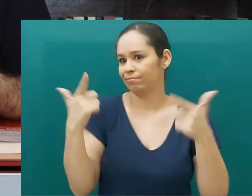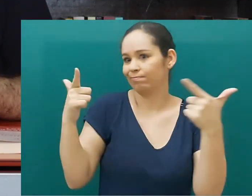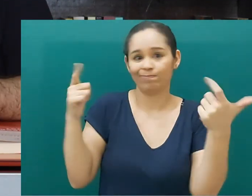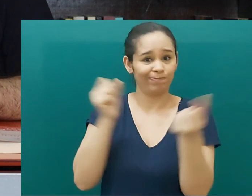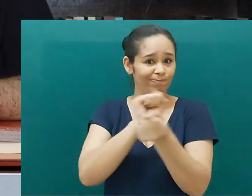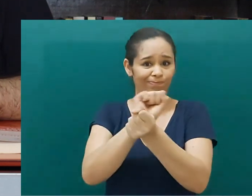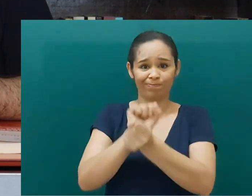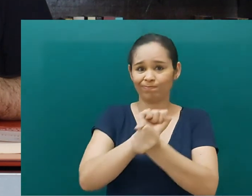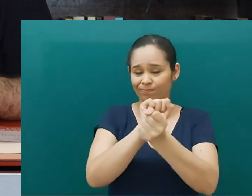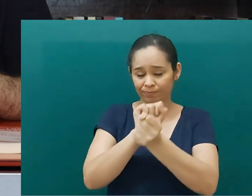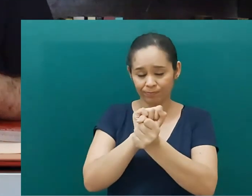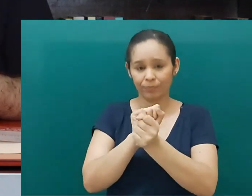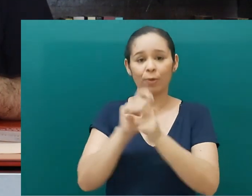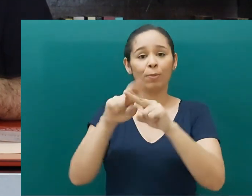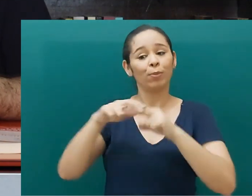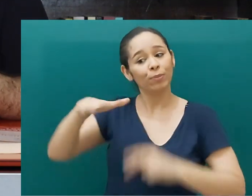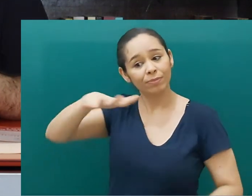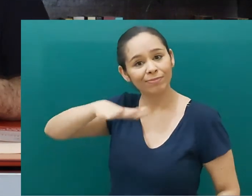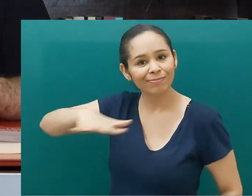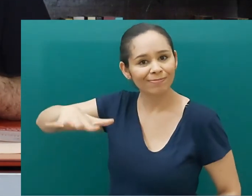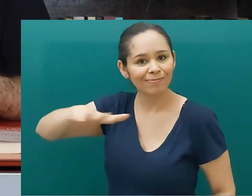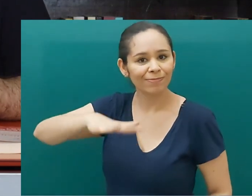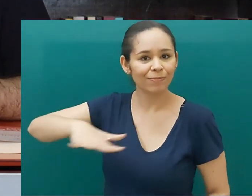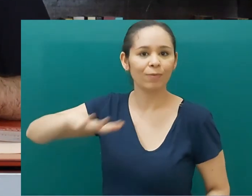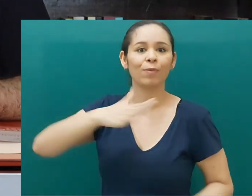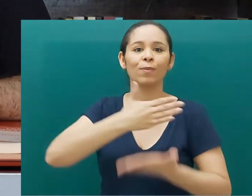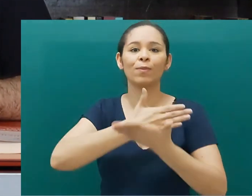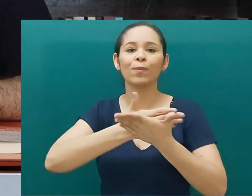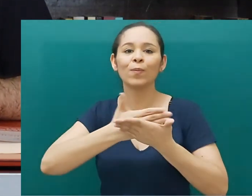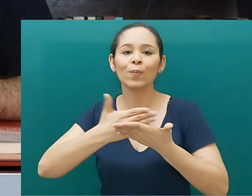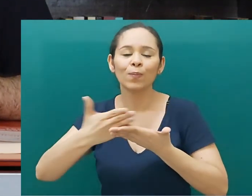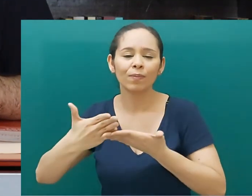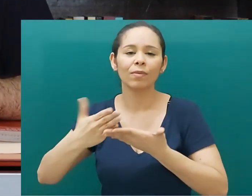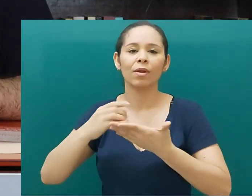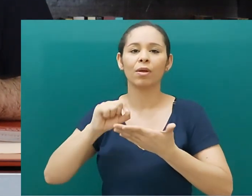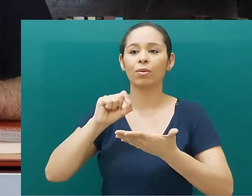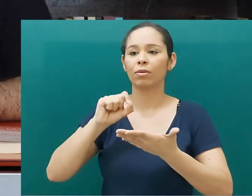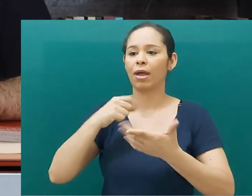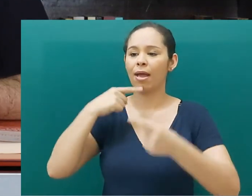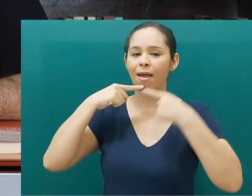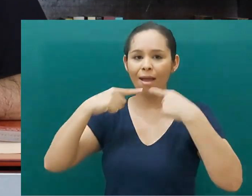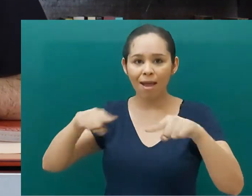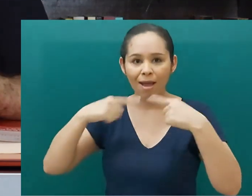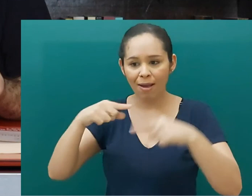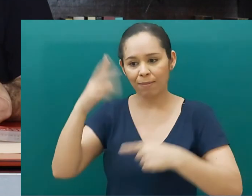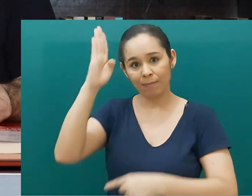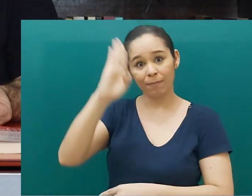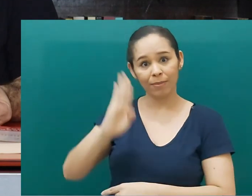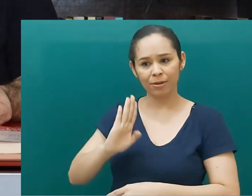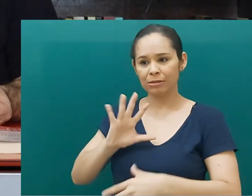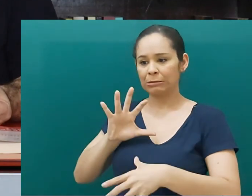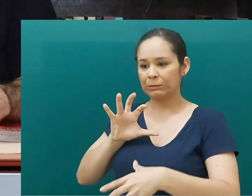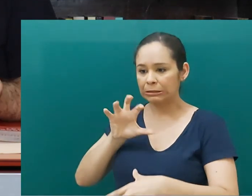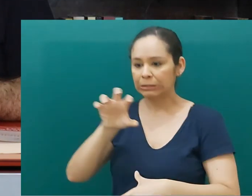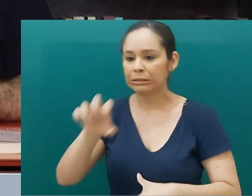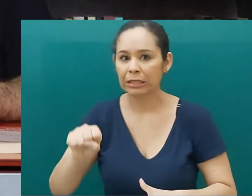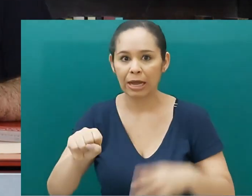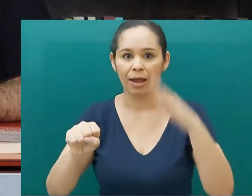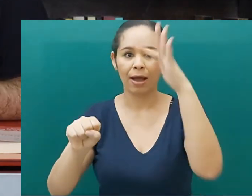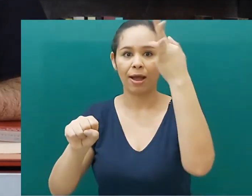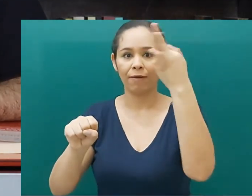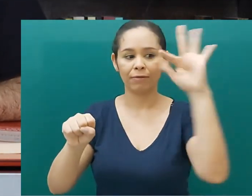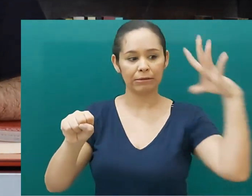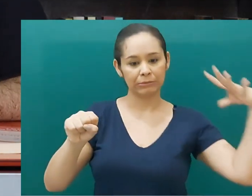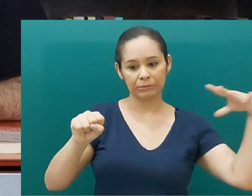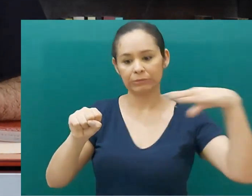escravidão. Esse território, na verdade, ele começou a ser contestado pelo Brasil e pela França